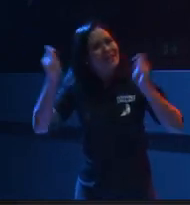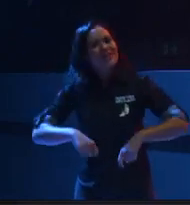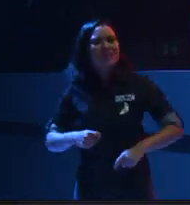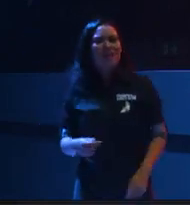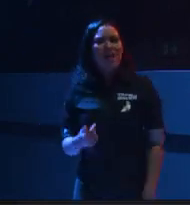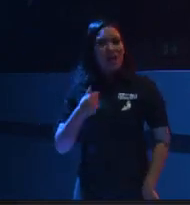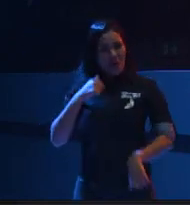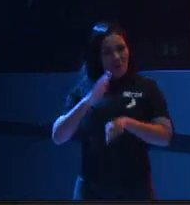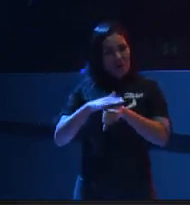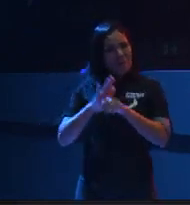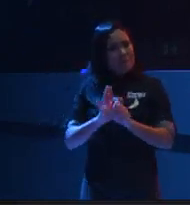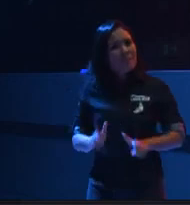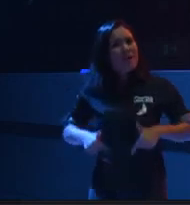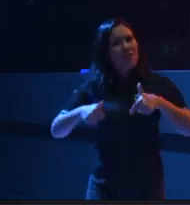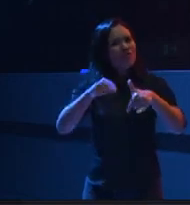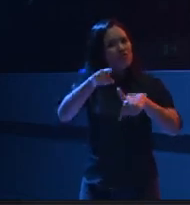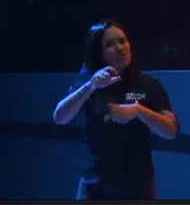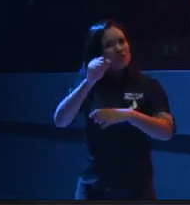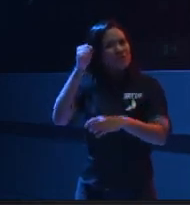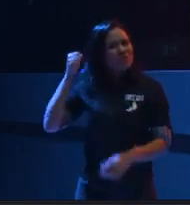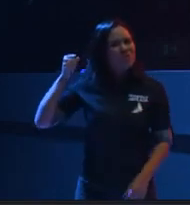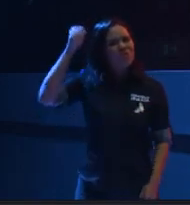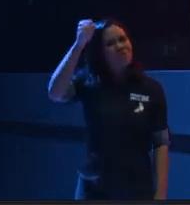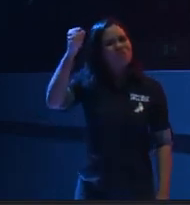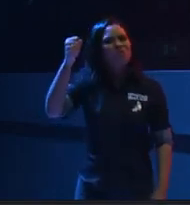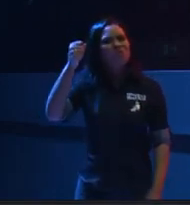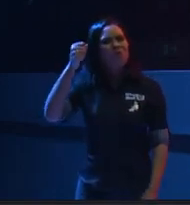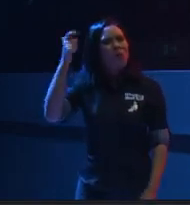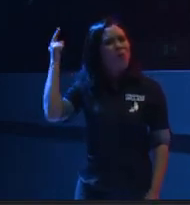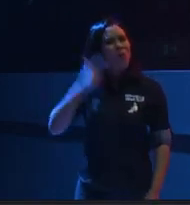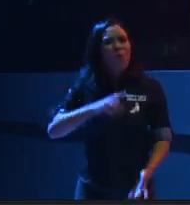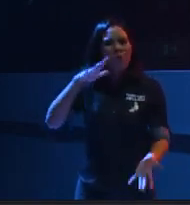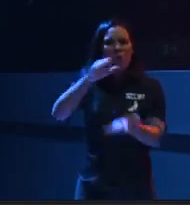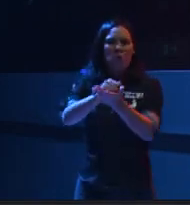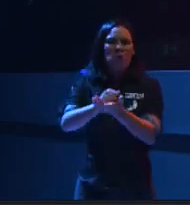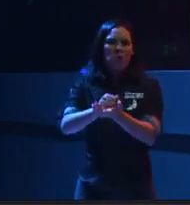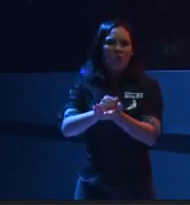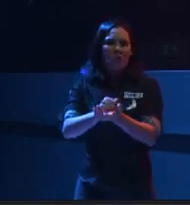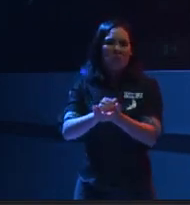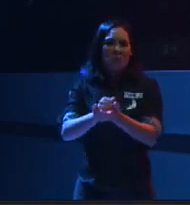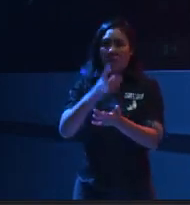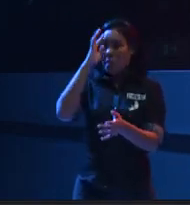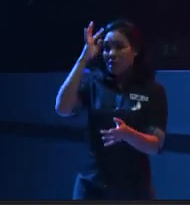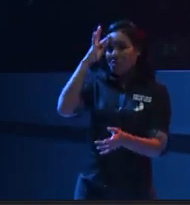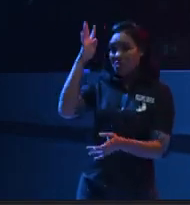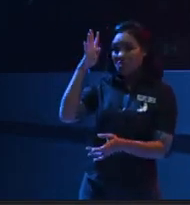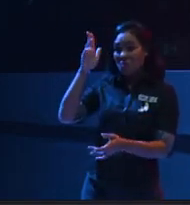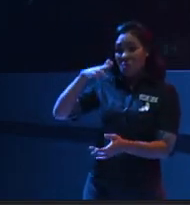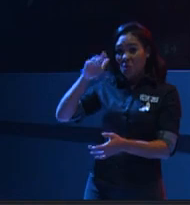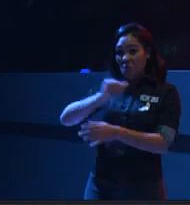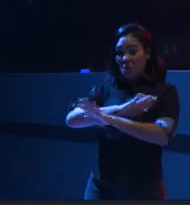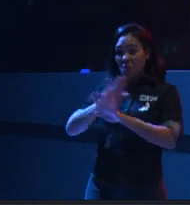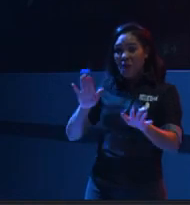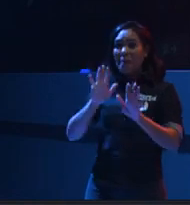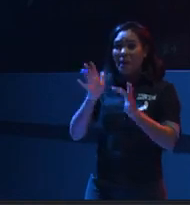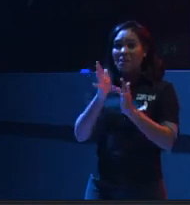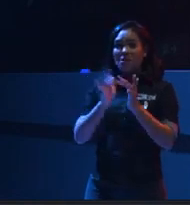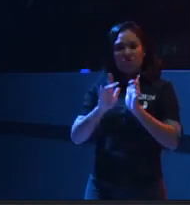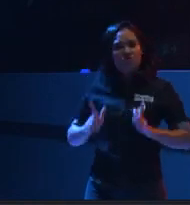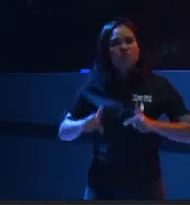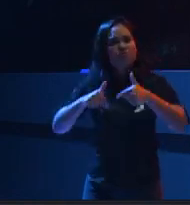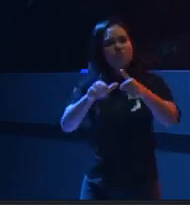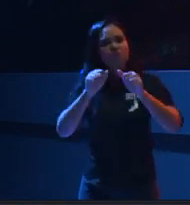você ser um campeão naquele que você nunca imaginou a gente às vezes dúvida de que o pouco que a gente tem na mão